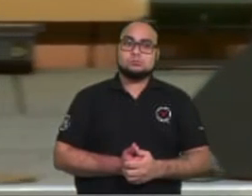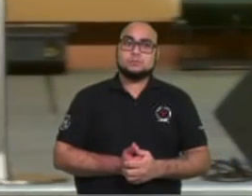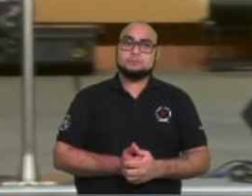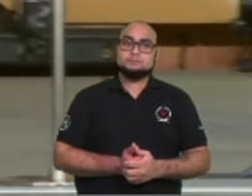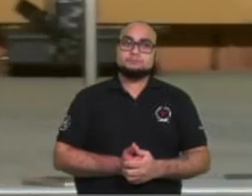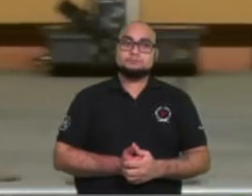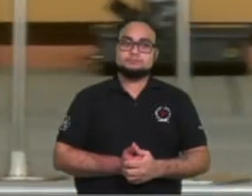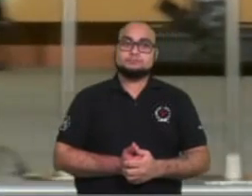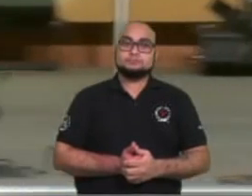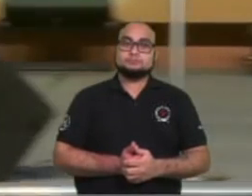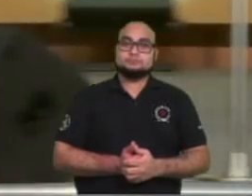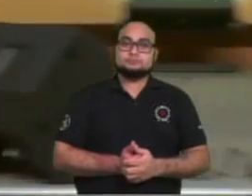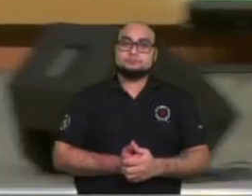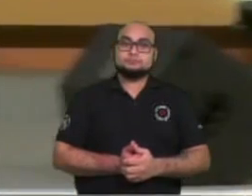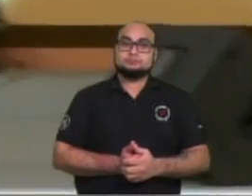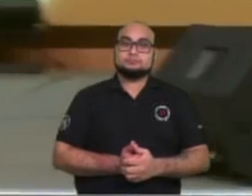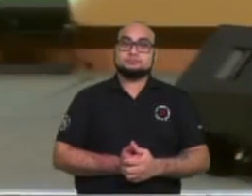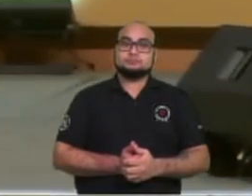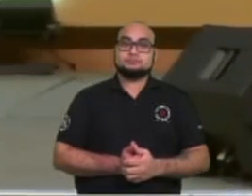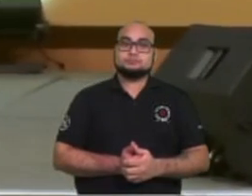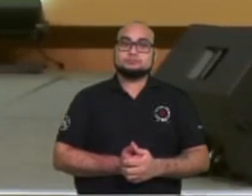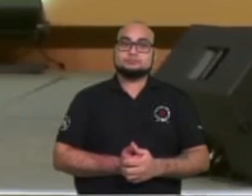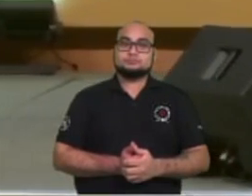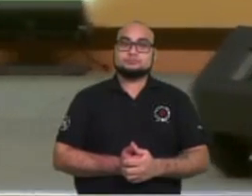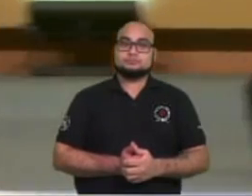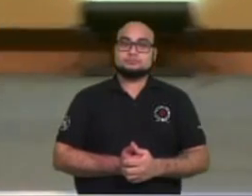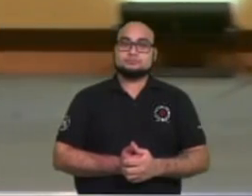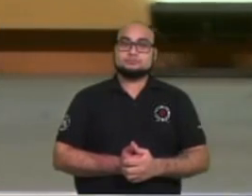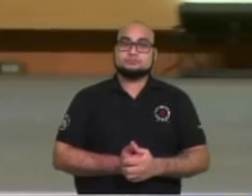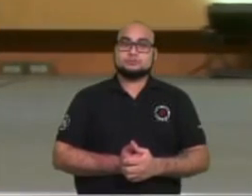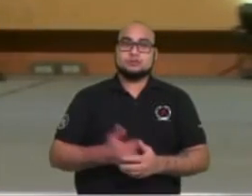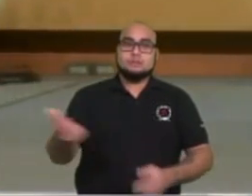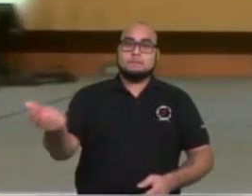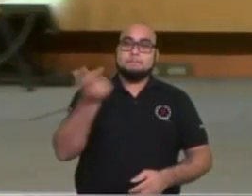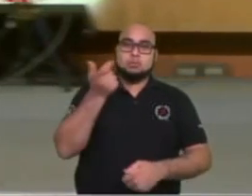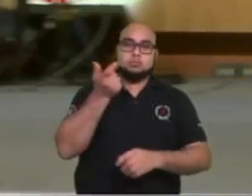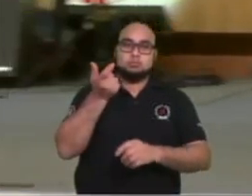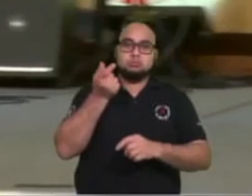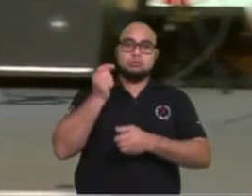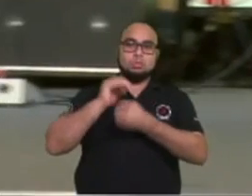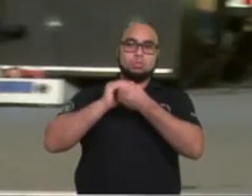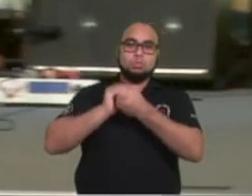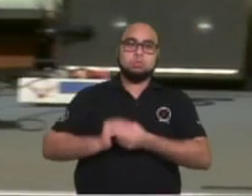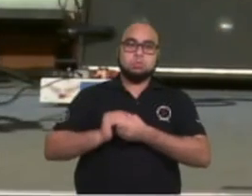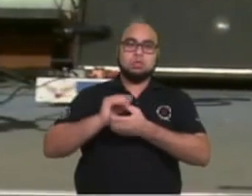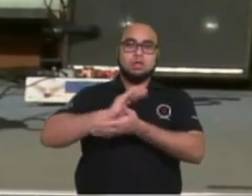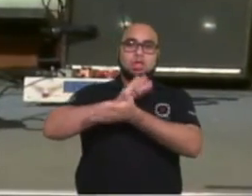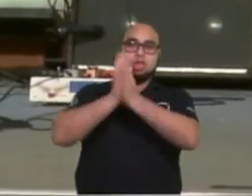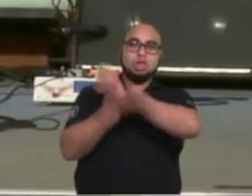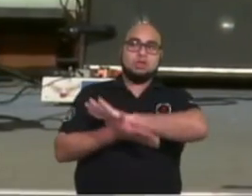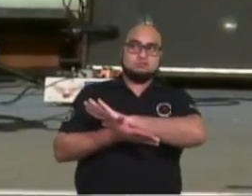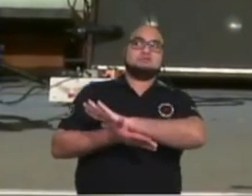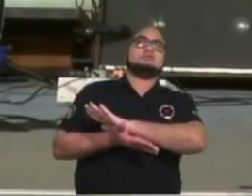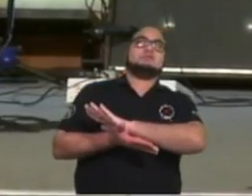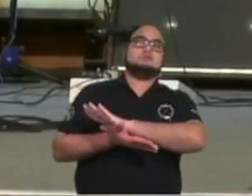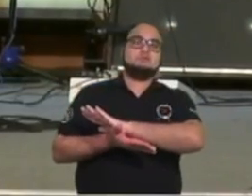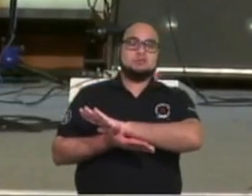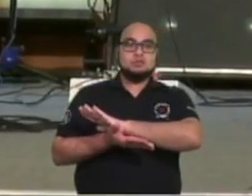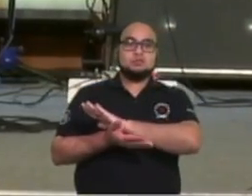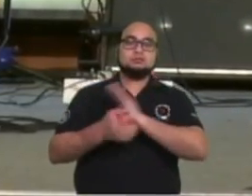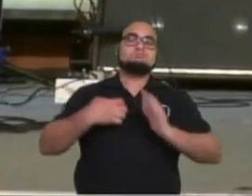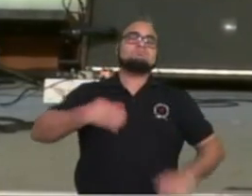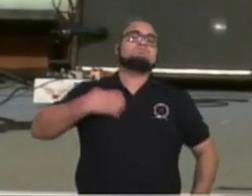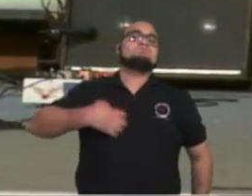se você escuta uma coisa que se machuca você escuta uma coisa que te menospreza que pisa na tua cabeça você fica com raiva